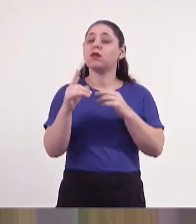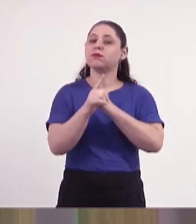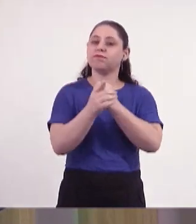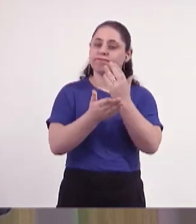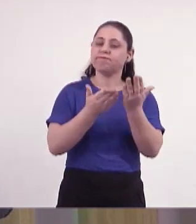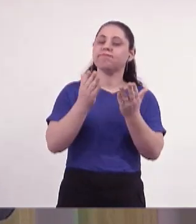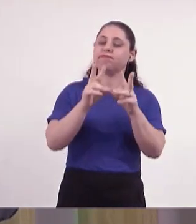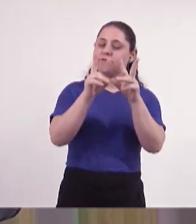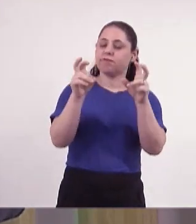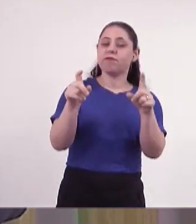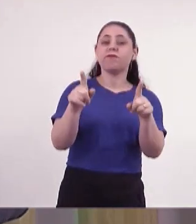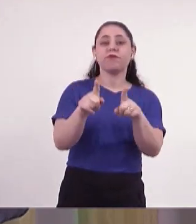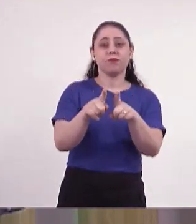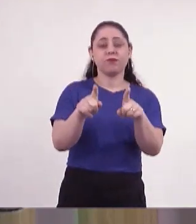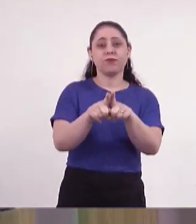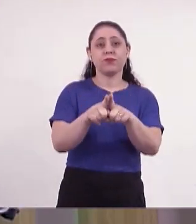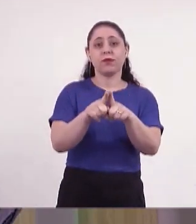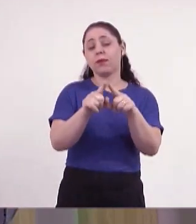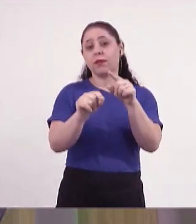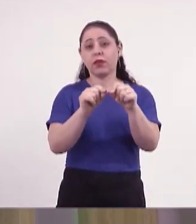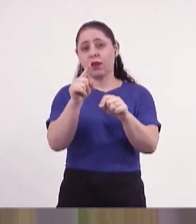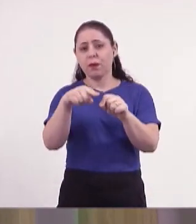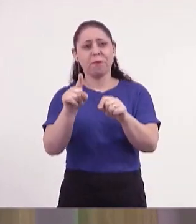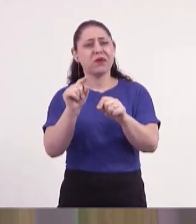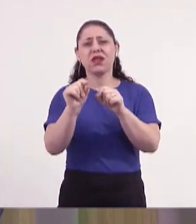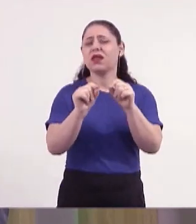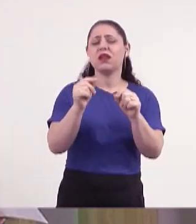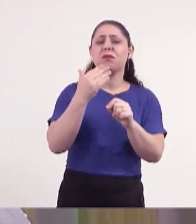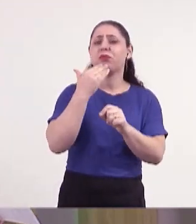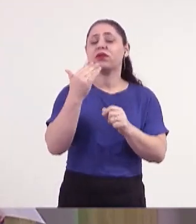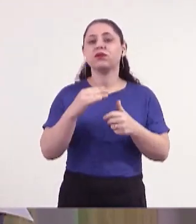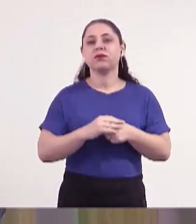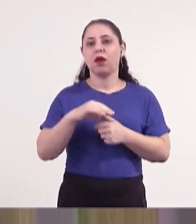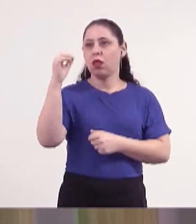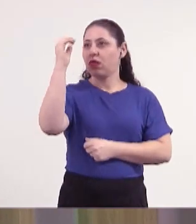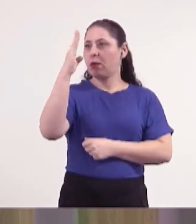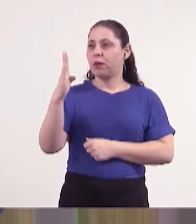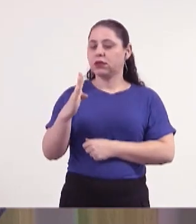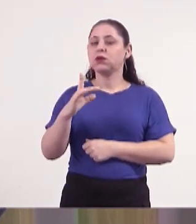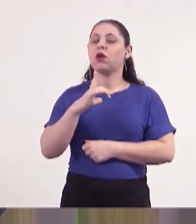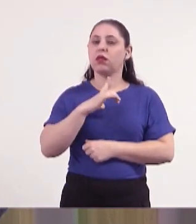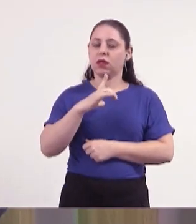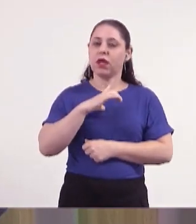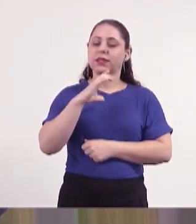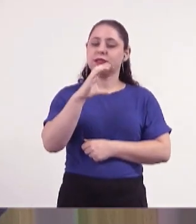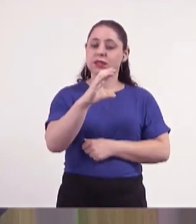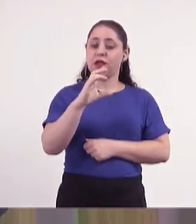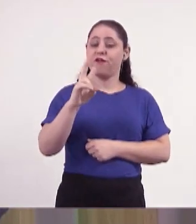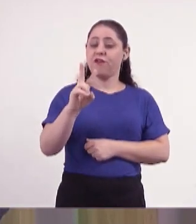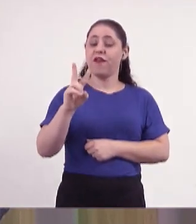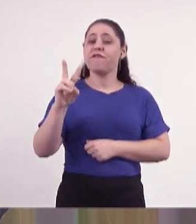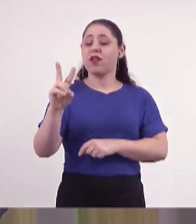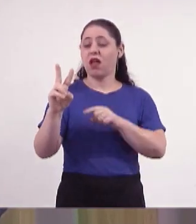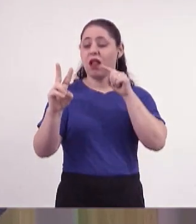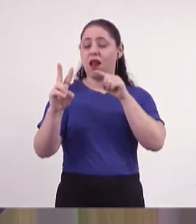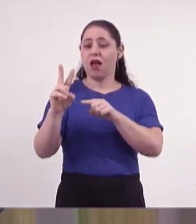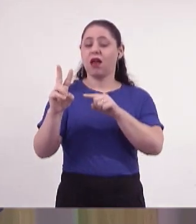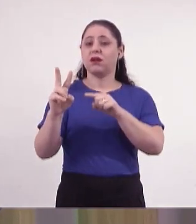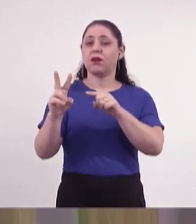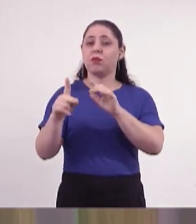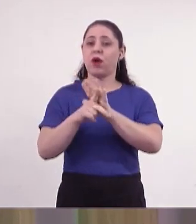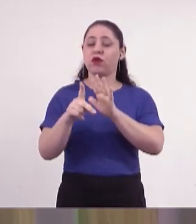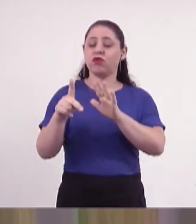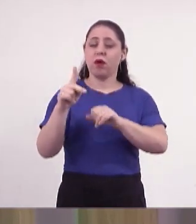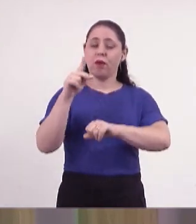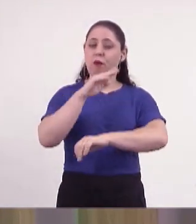assunto. Inclusive, né, para quem pedir ajuda? Aqui no Brasil a gente tem o serviço do Centro de Valorização à Vida, que